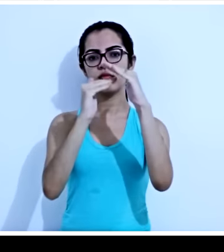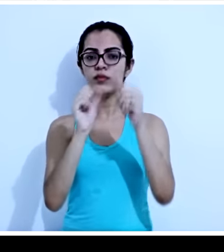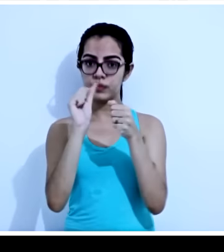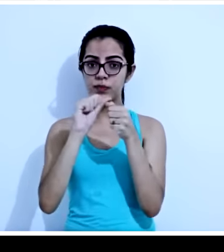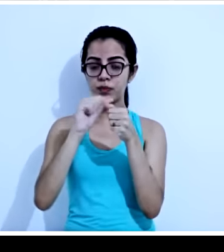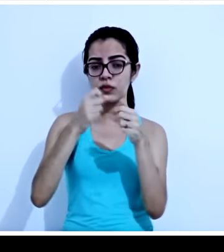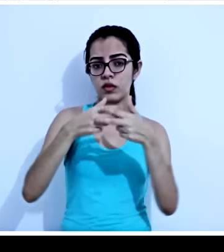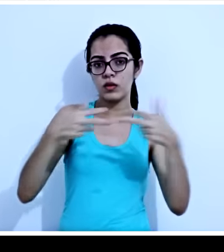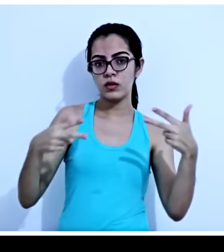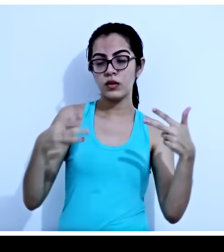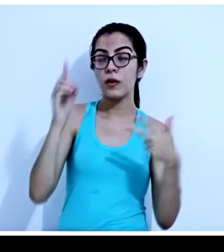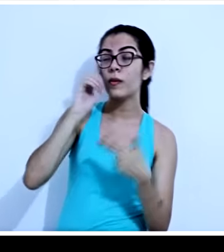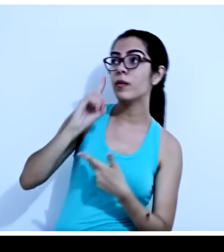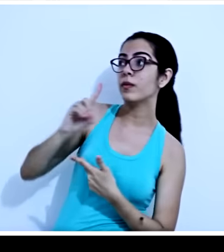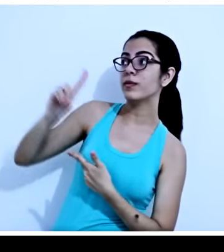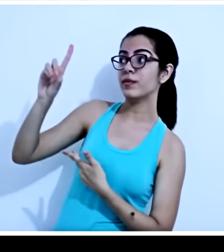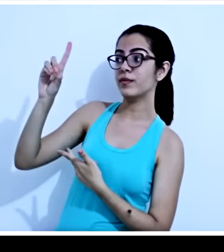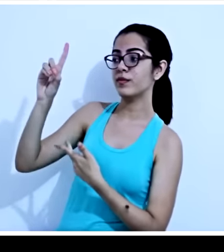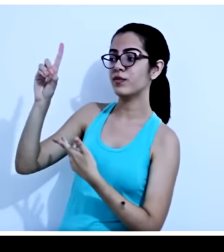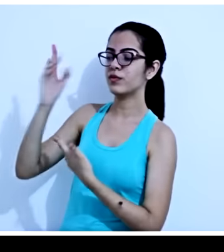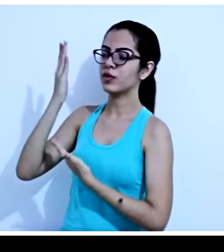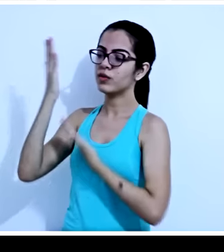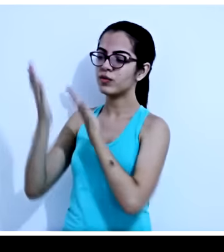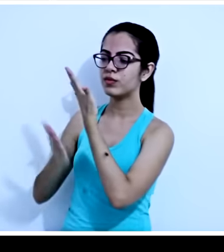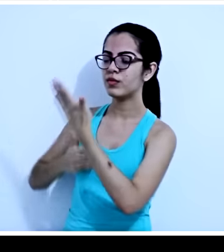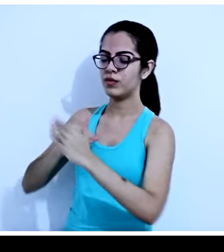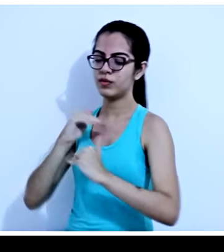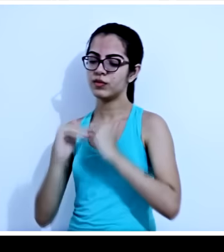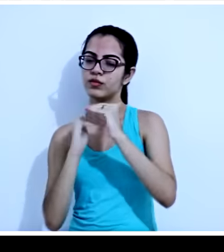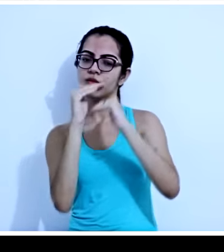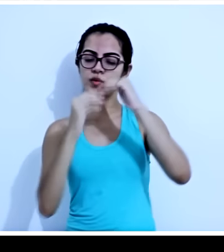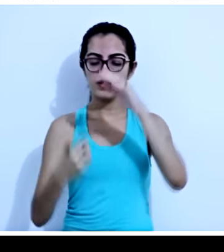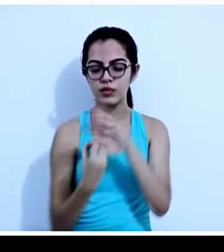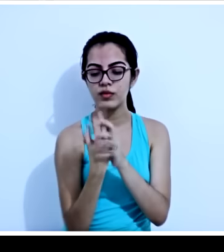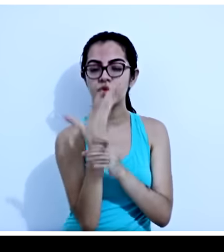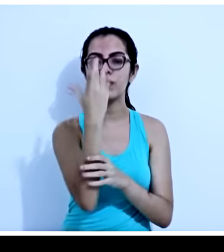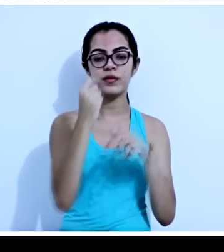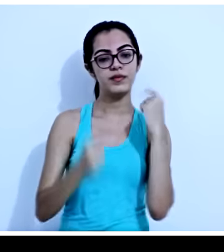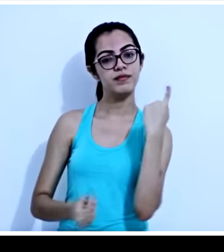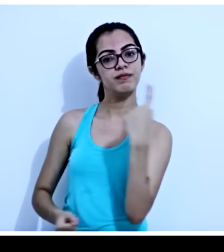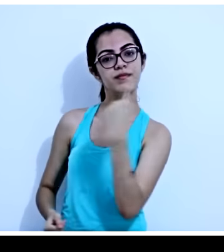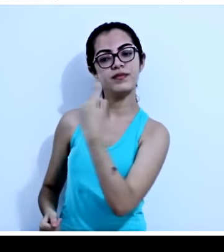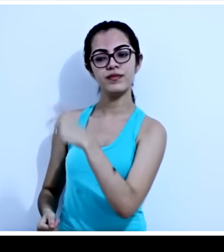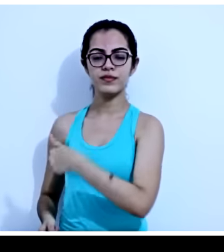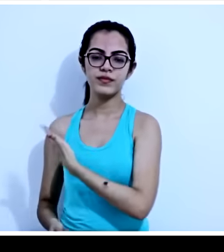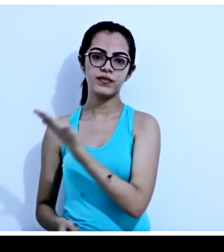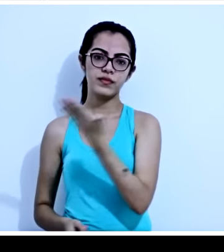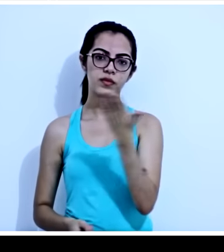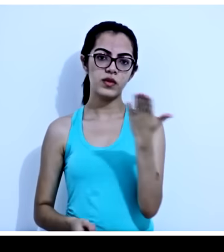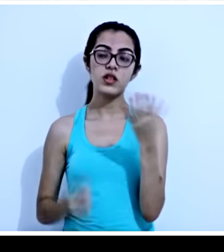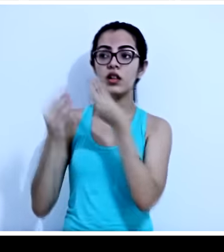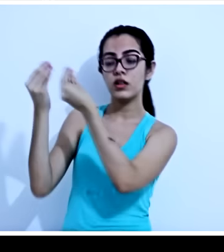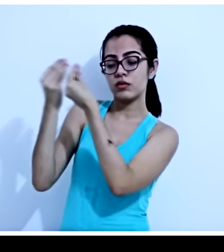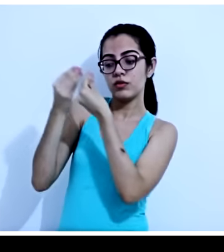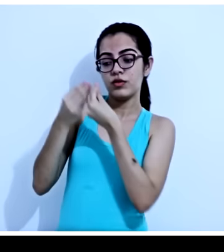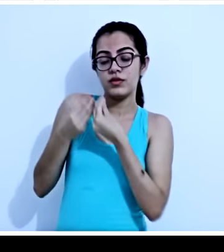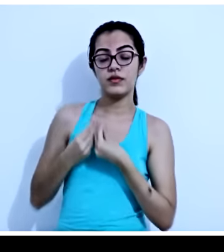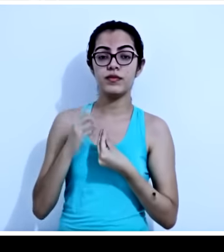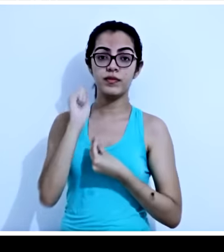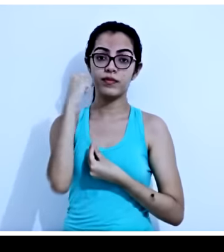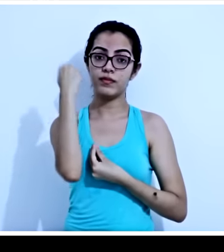produzir. O próprio Deus nos criou com essa habilidade, podermos inventar,